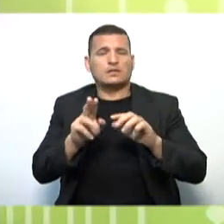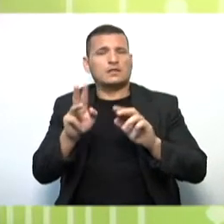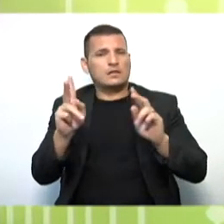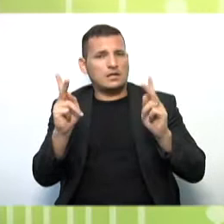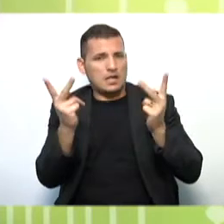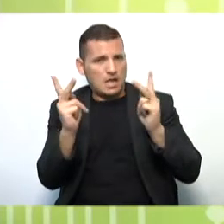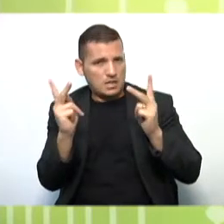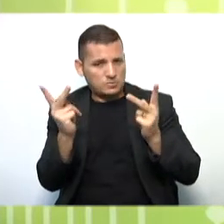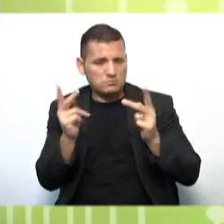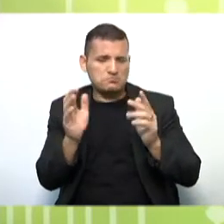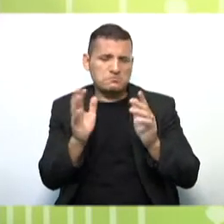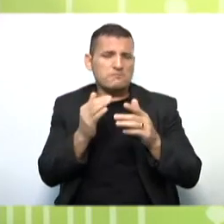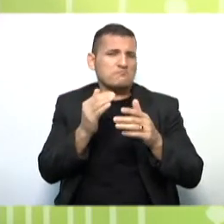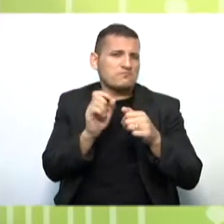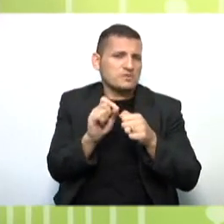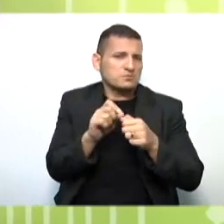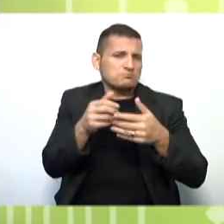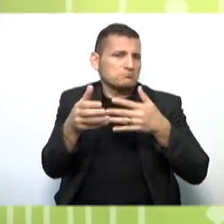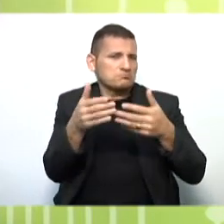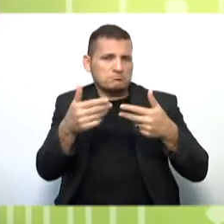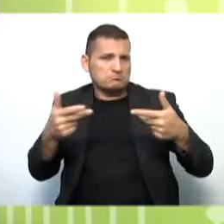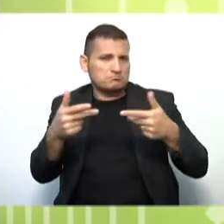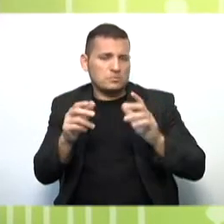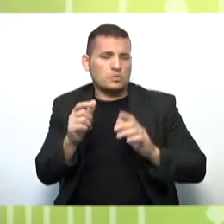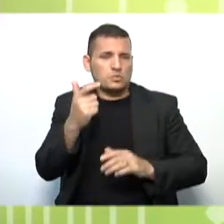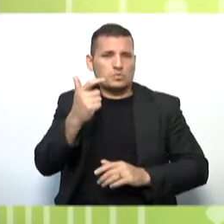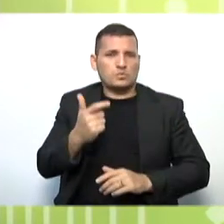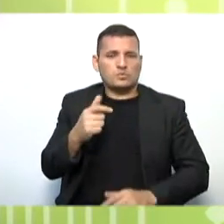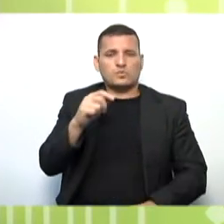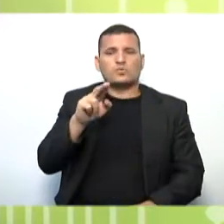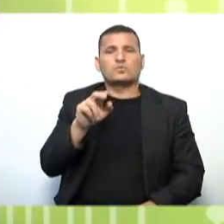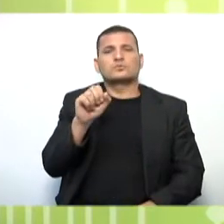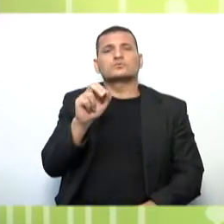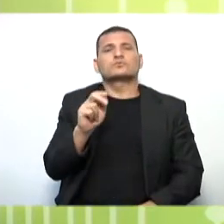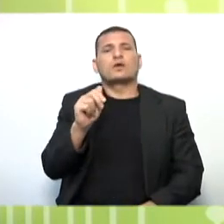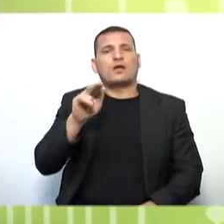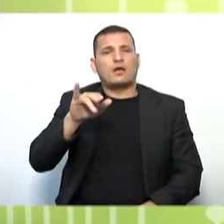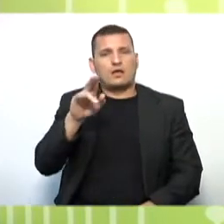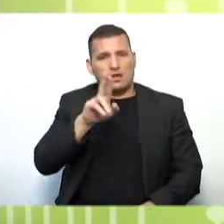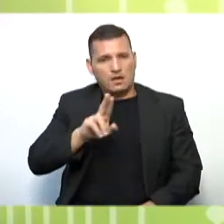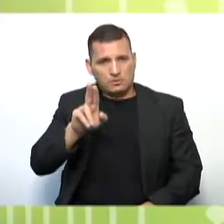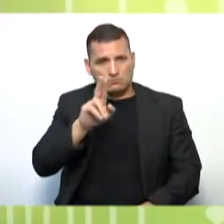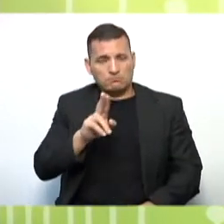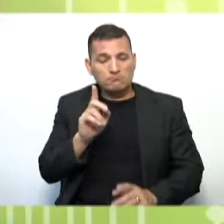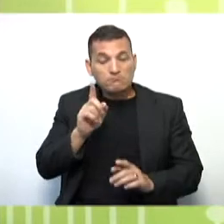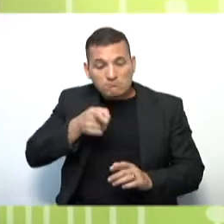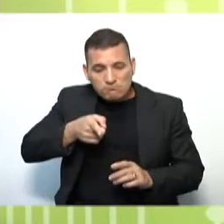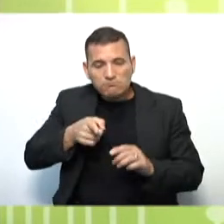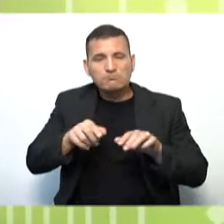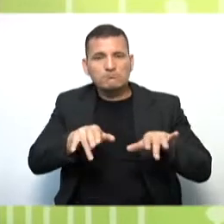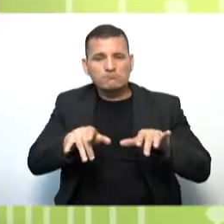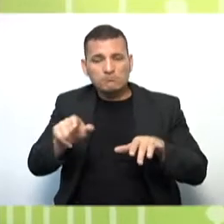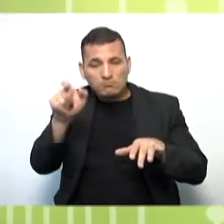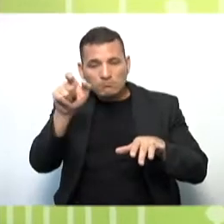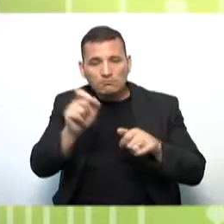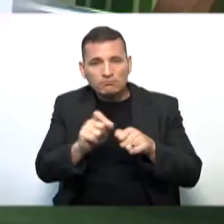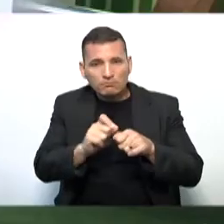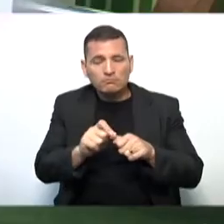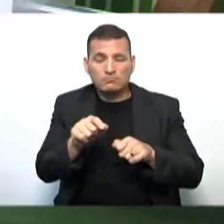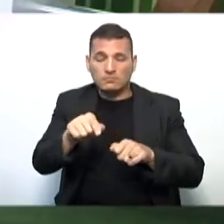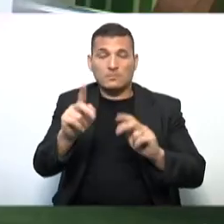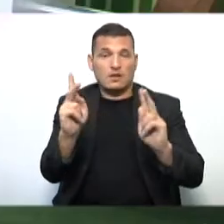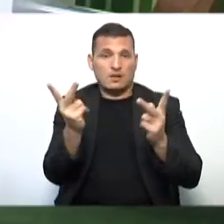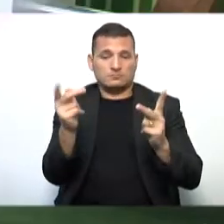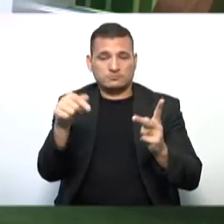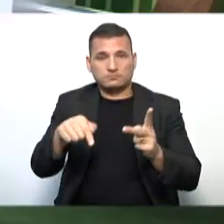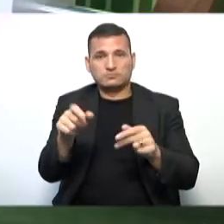atividade demandada pelo usuário ou pelo próprio sistema operacional numa tarefa de gerenciamento. E os softwares, né,